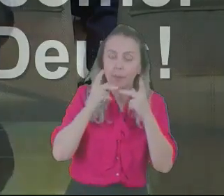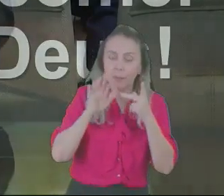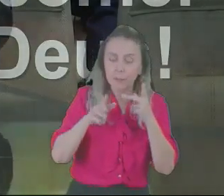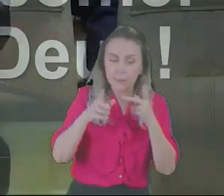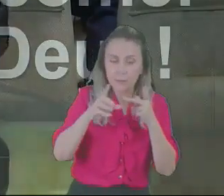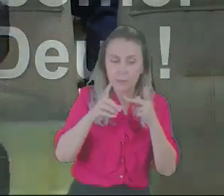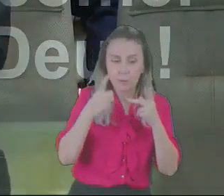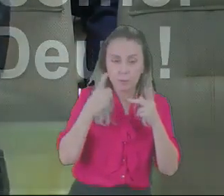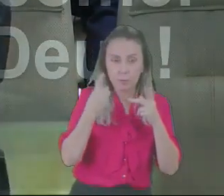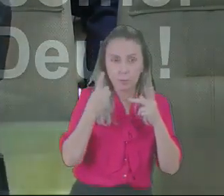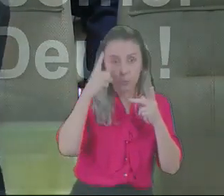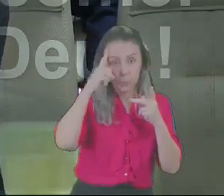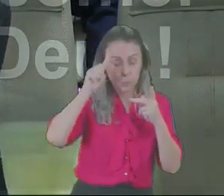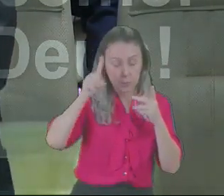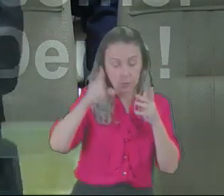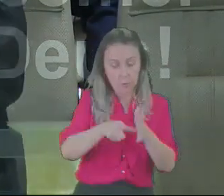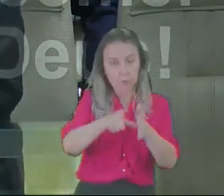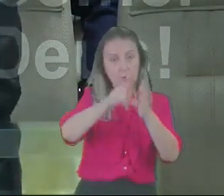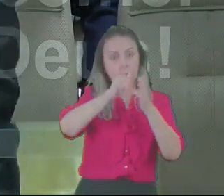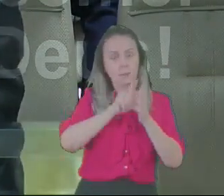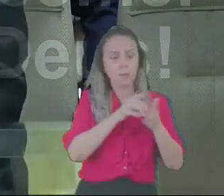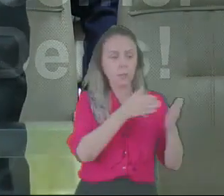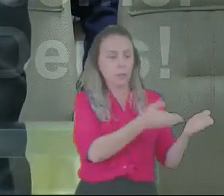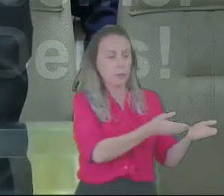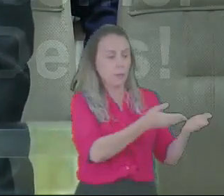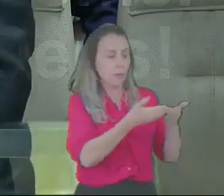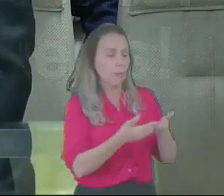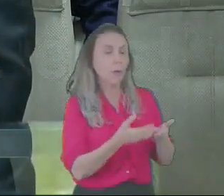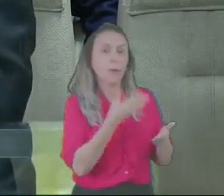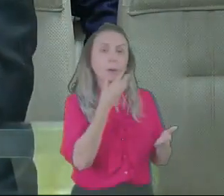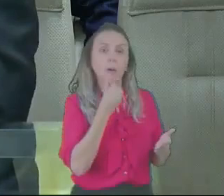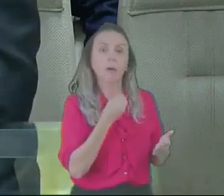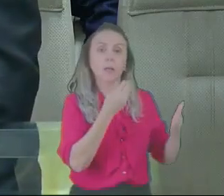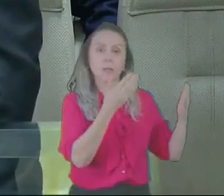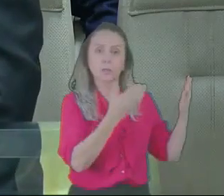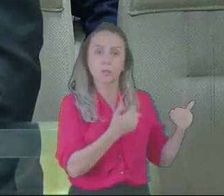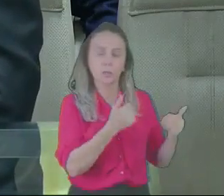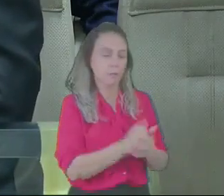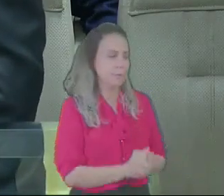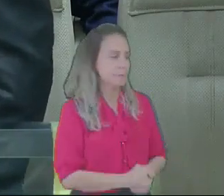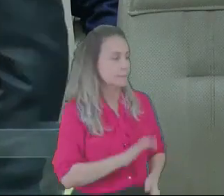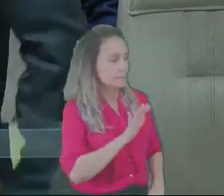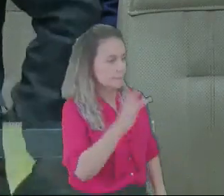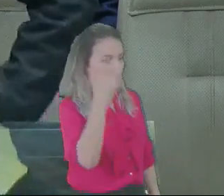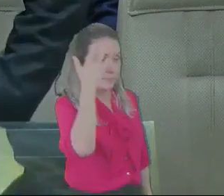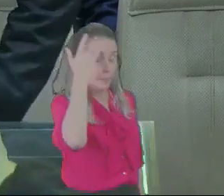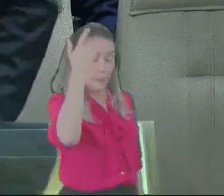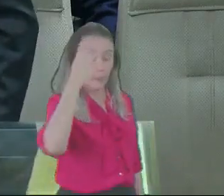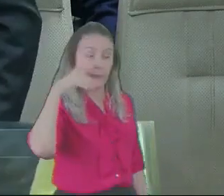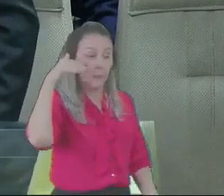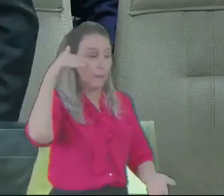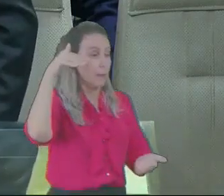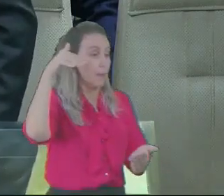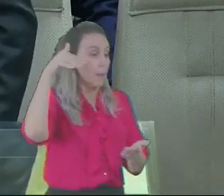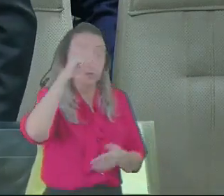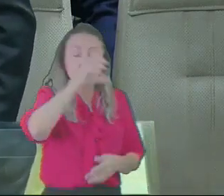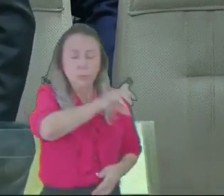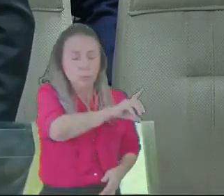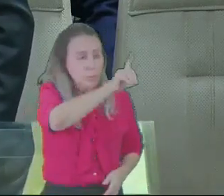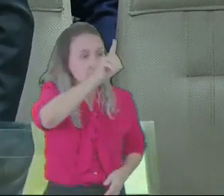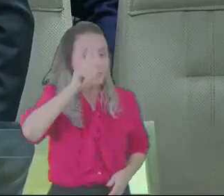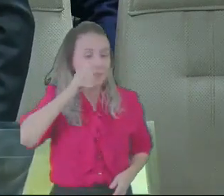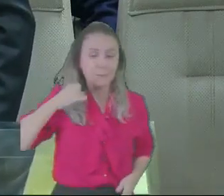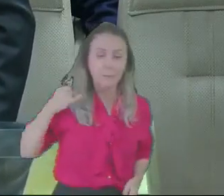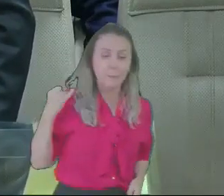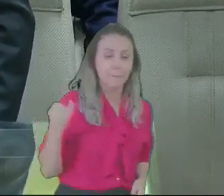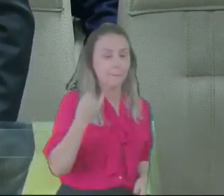chamou um jovem e vence amanhã é o dia mais importante da minha vida porque eu